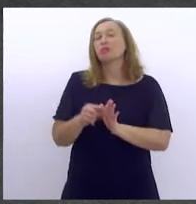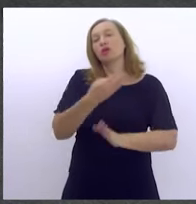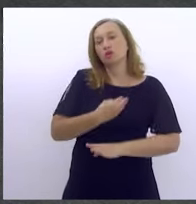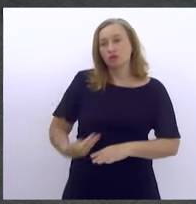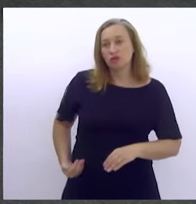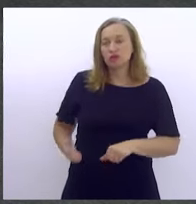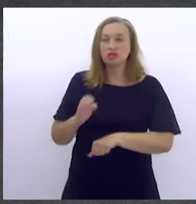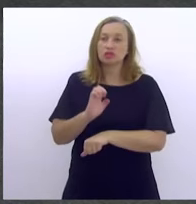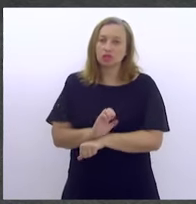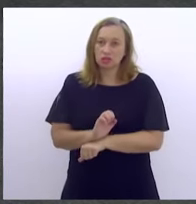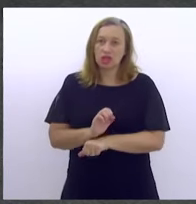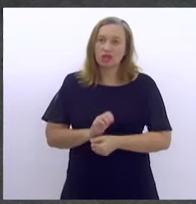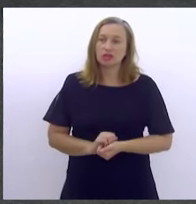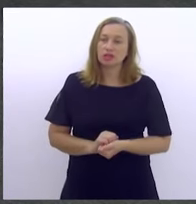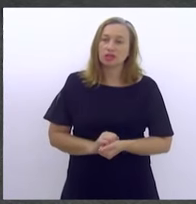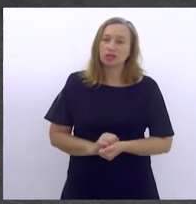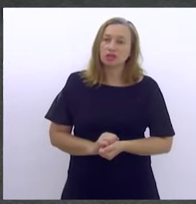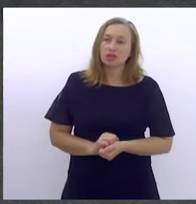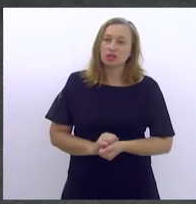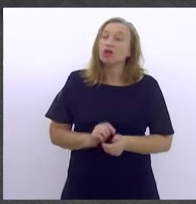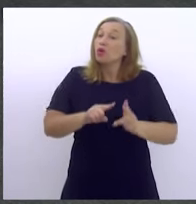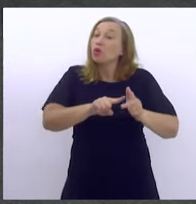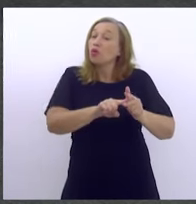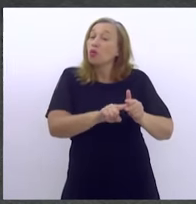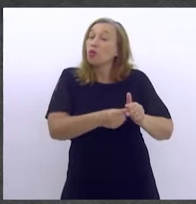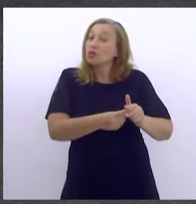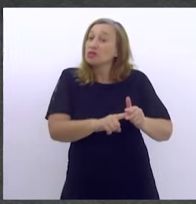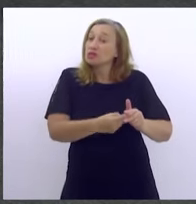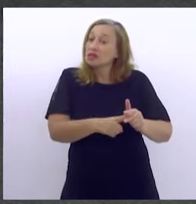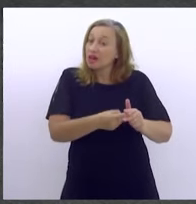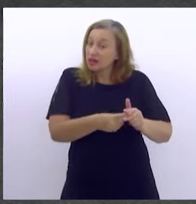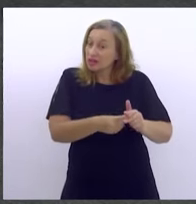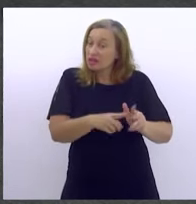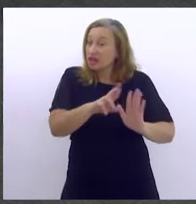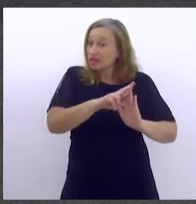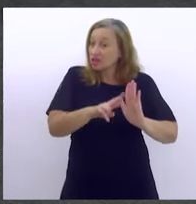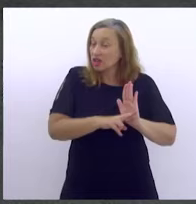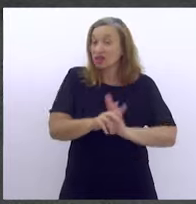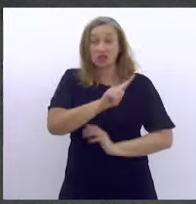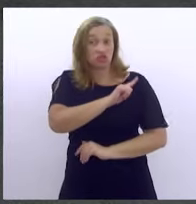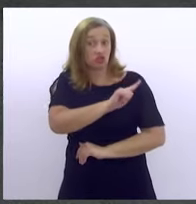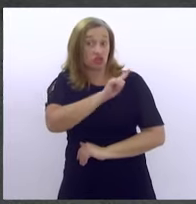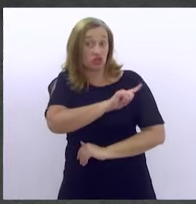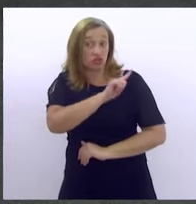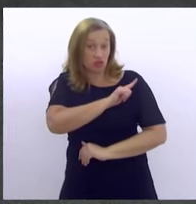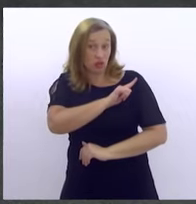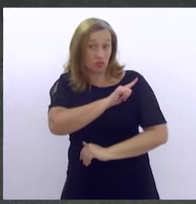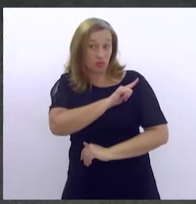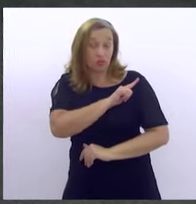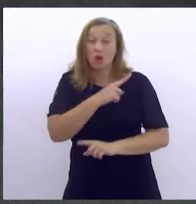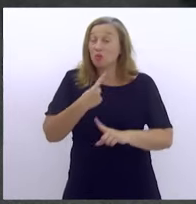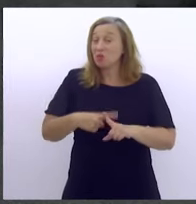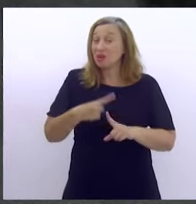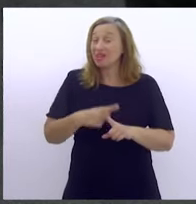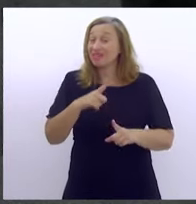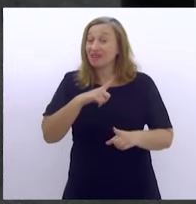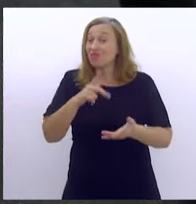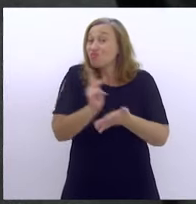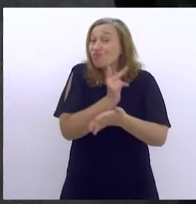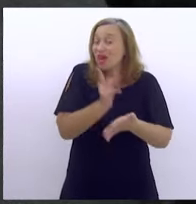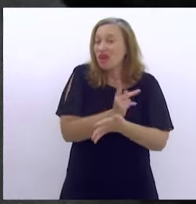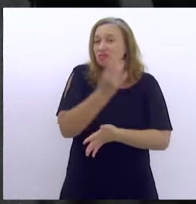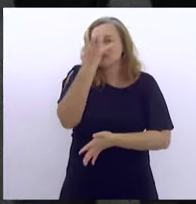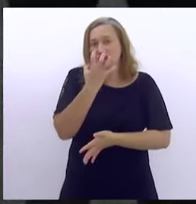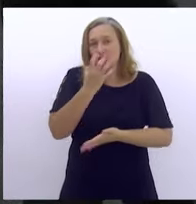Estado promova um termo de ajuste de gestão para corrigir esse erro, que não é possível que